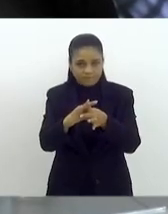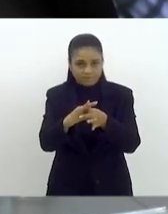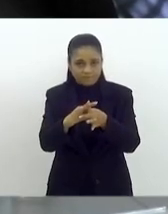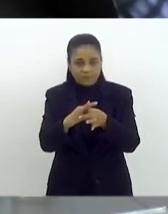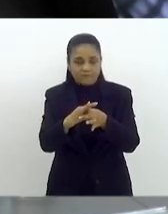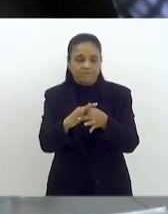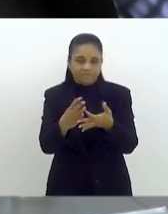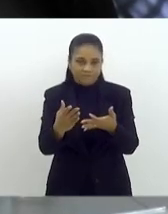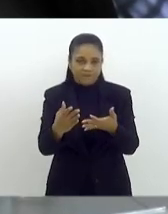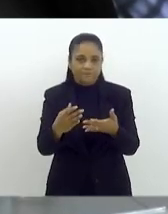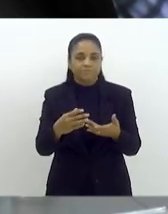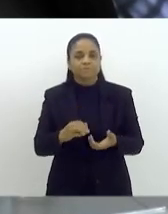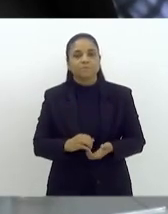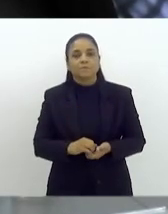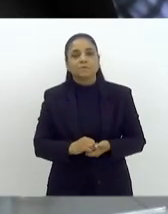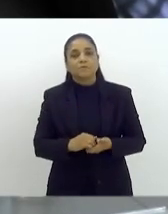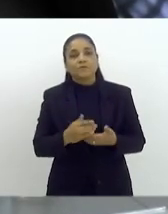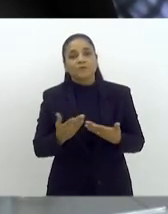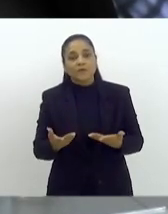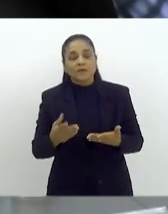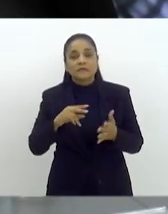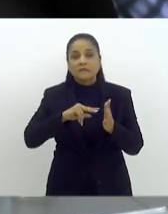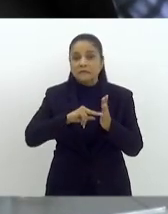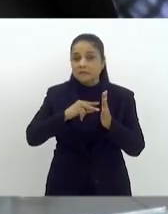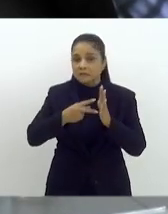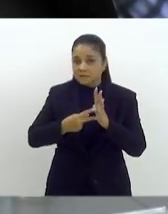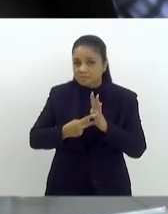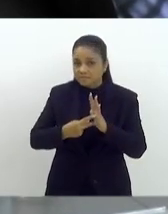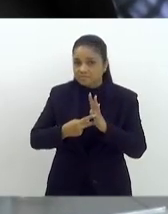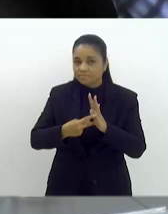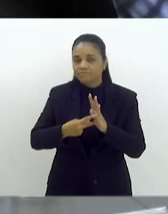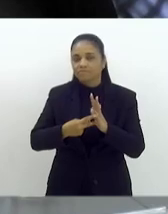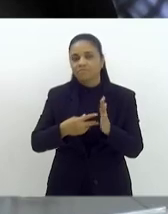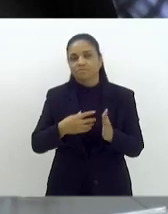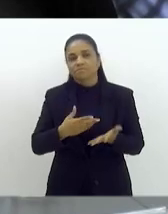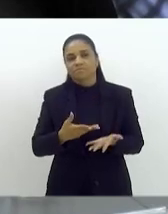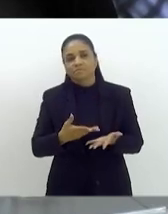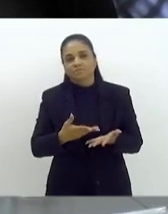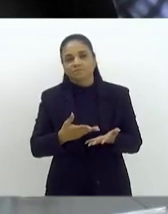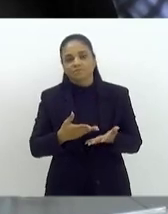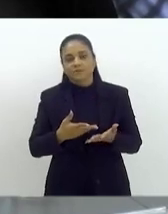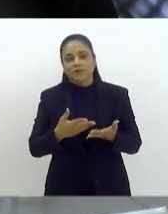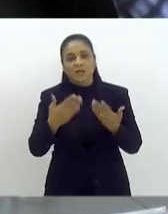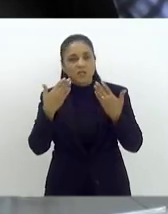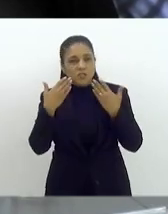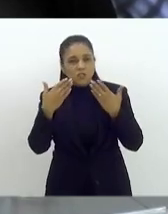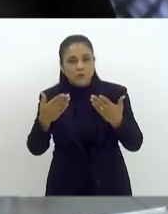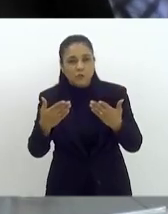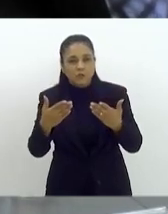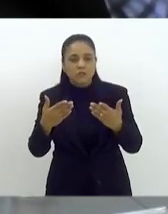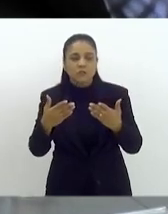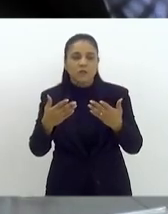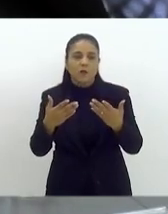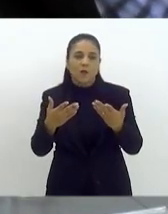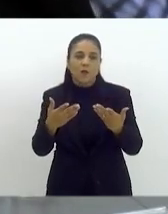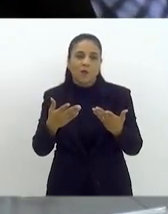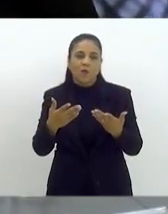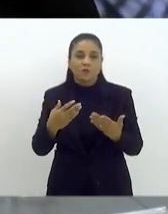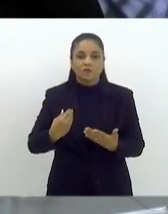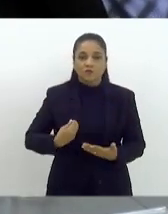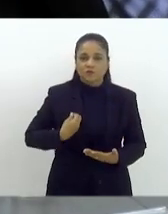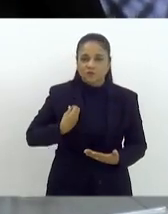uma da outra Então nesse sentido por vezes a gente tem a exposição de retratações de